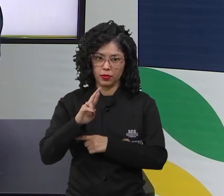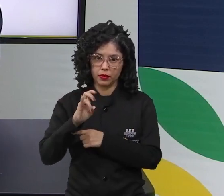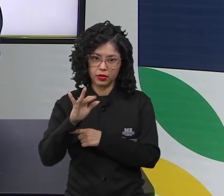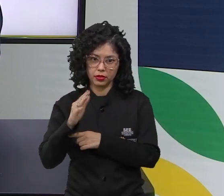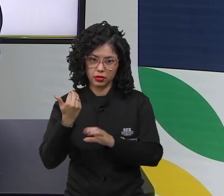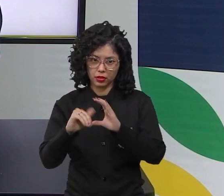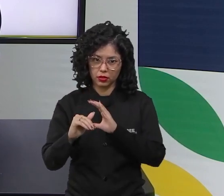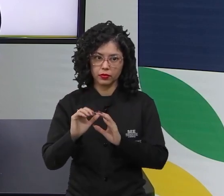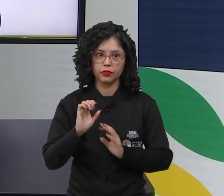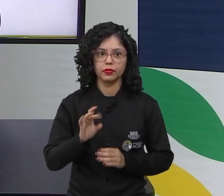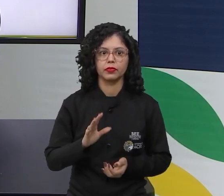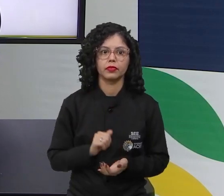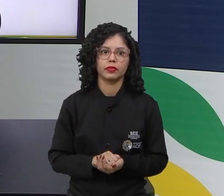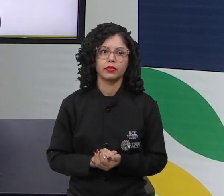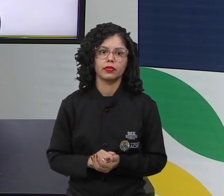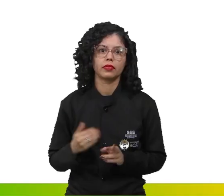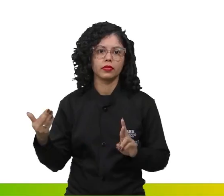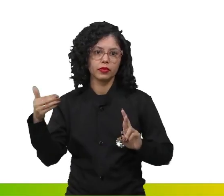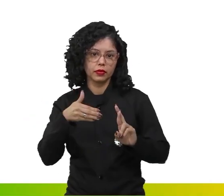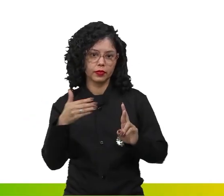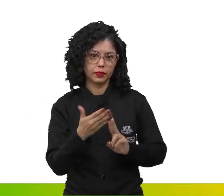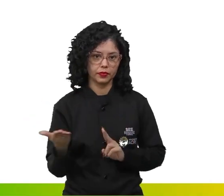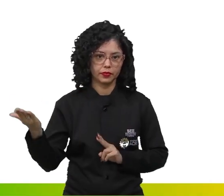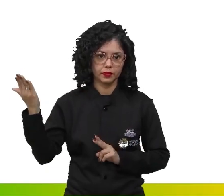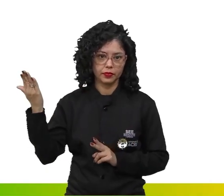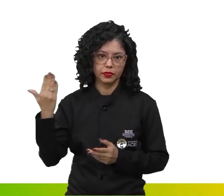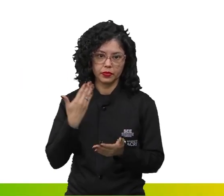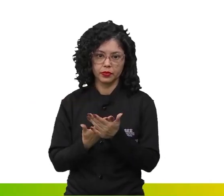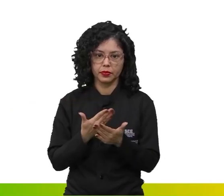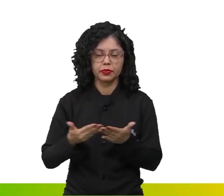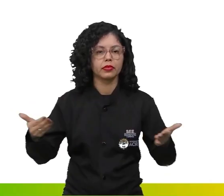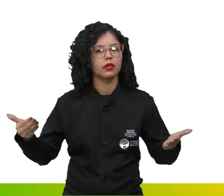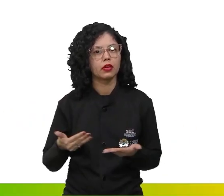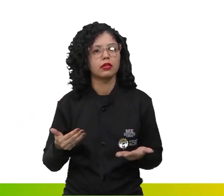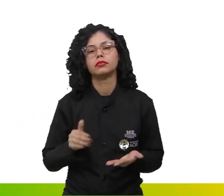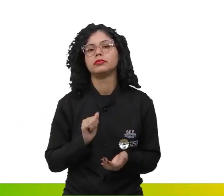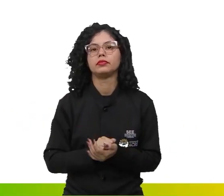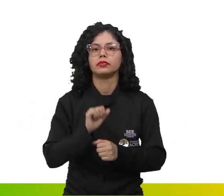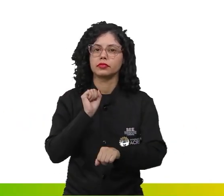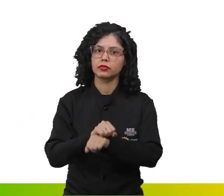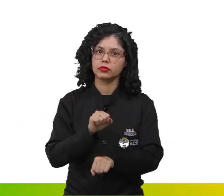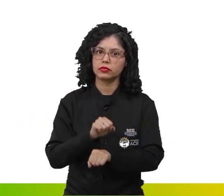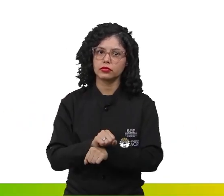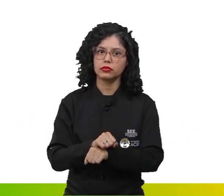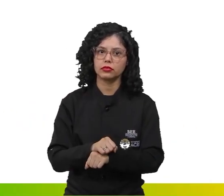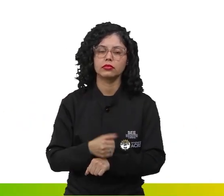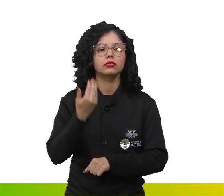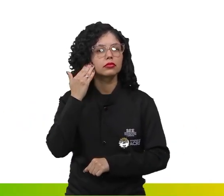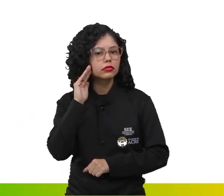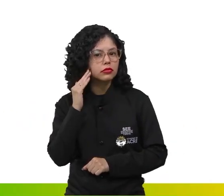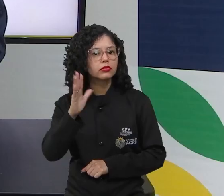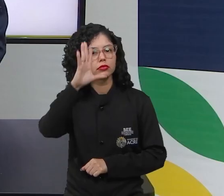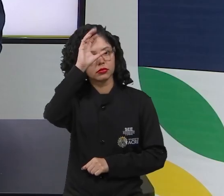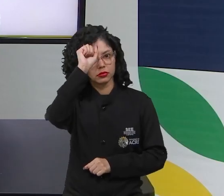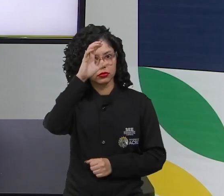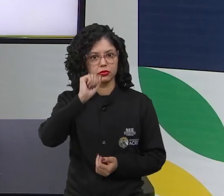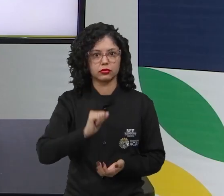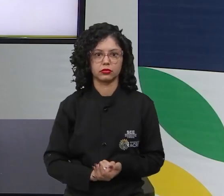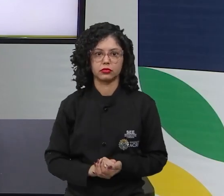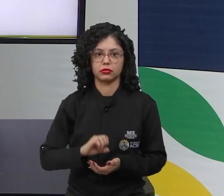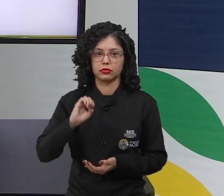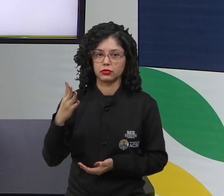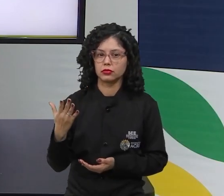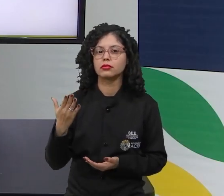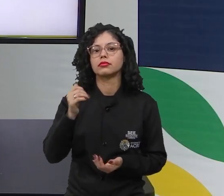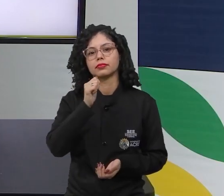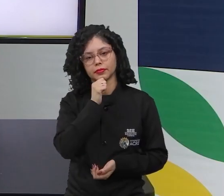certo, pessoal? Então, essas aqui são as nossas referências da nossa aula de hoje. Eu espero que você tenha aprendido. Caso você